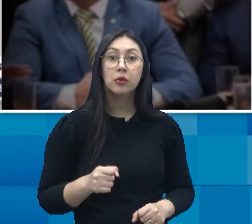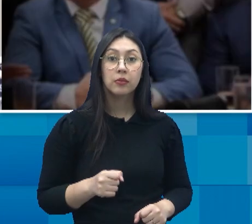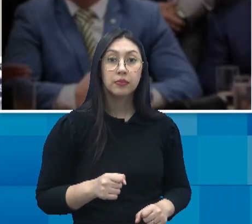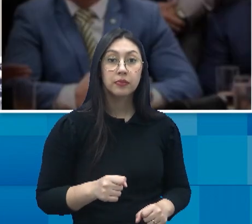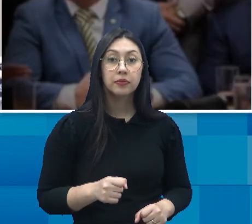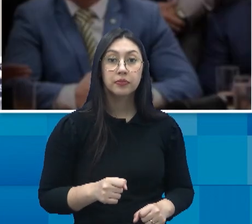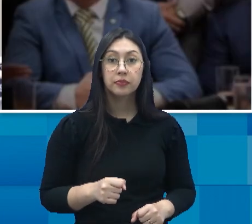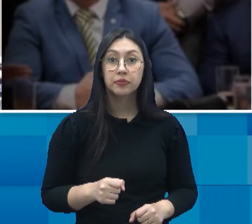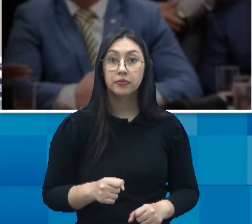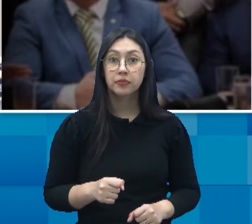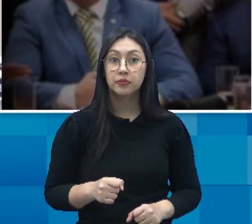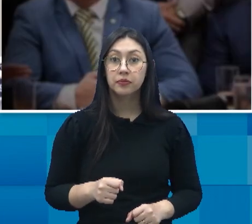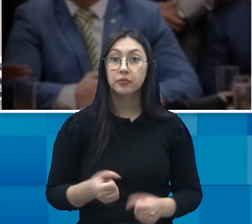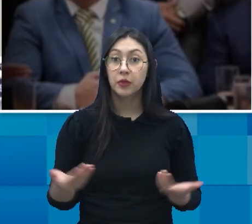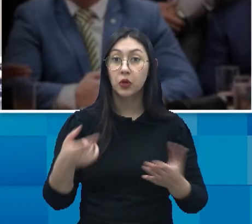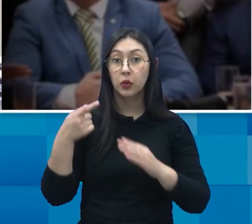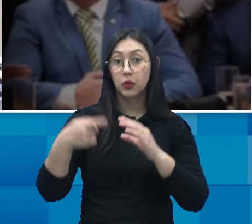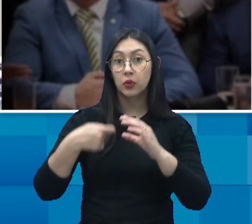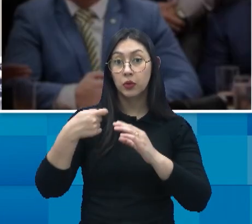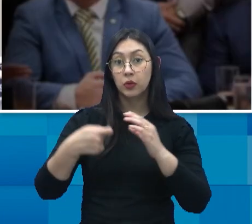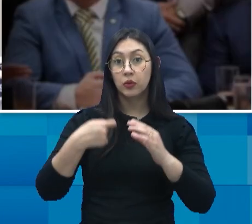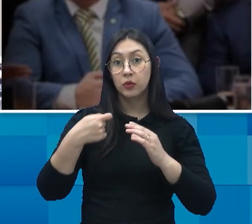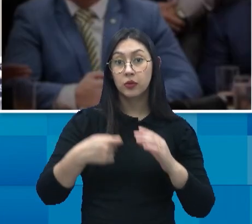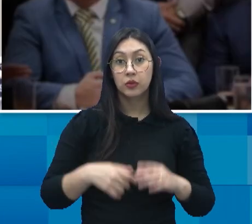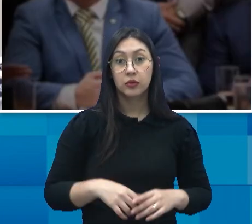recuperadas. Um vídeo, por favor.